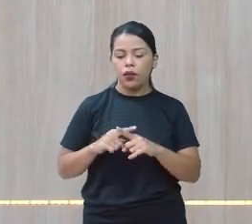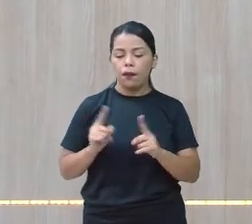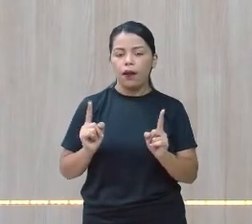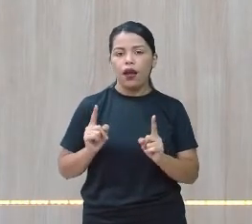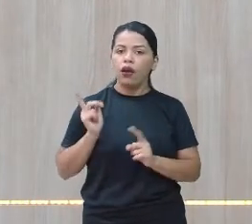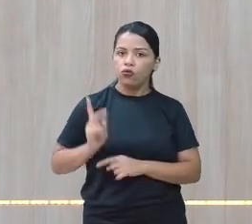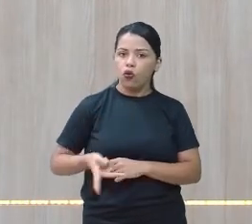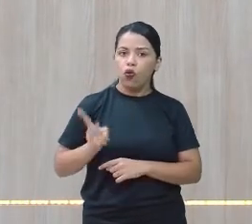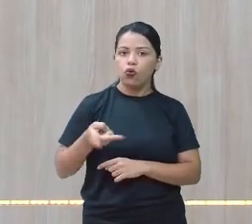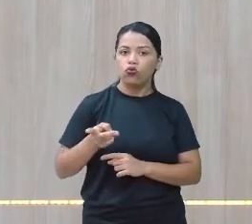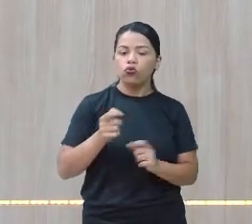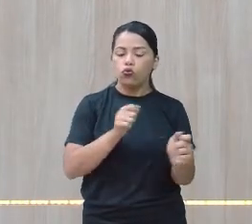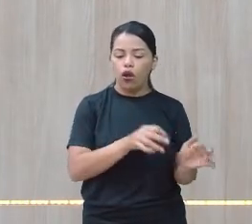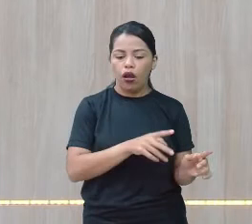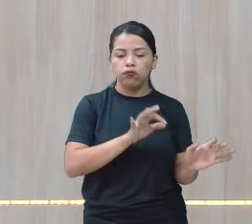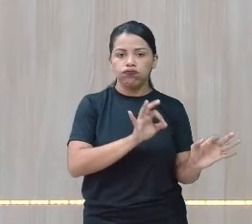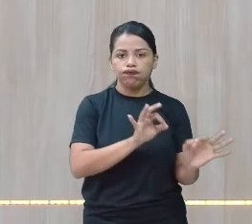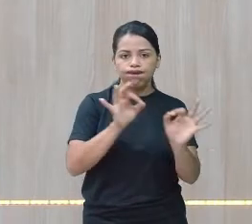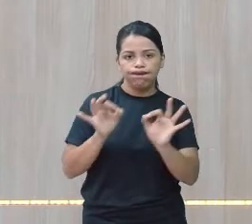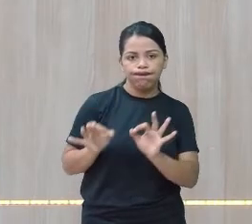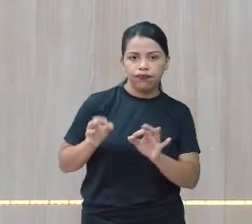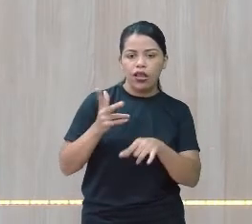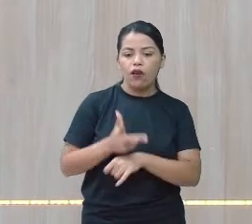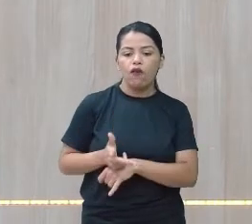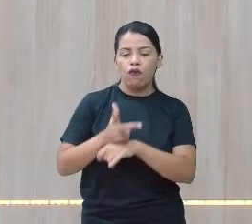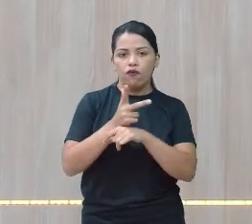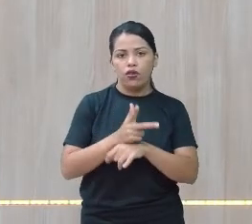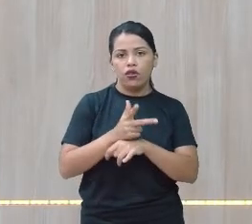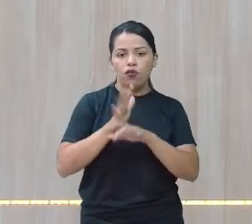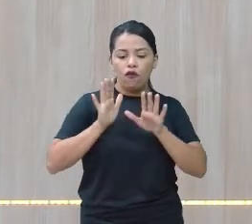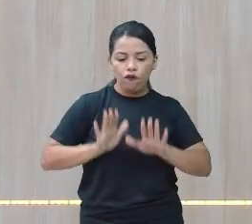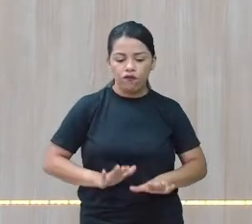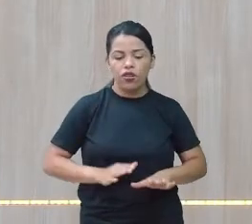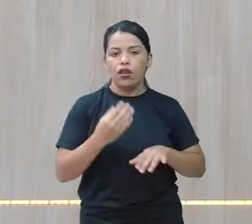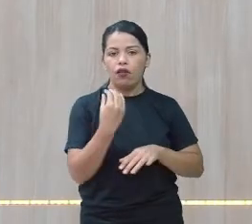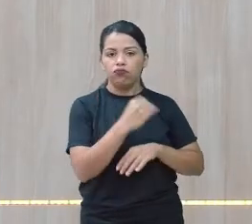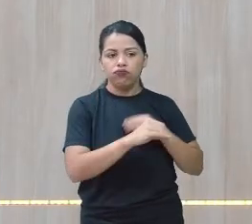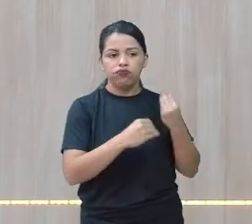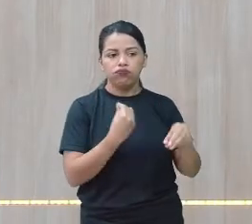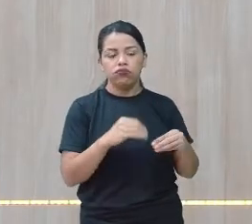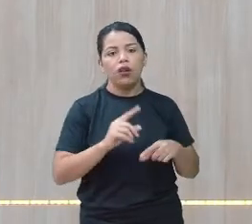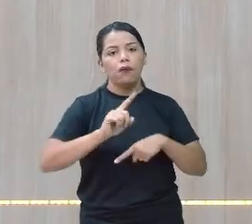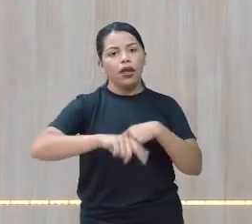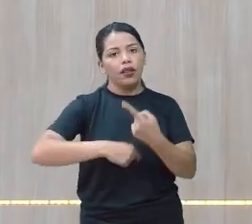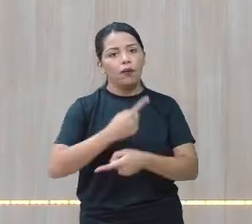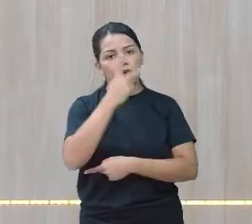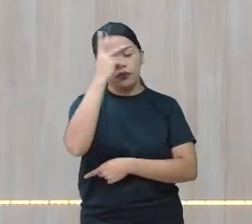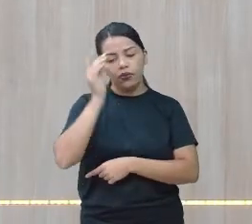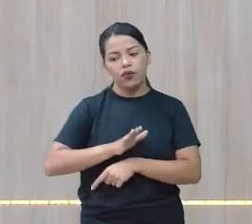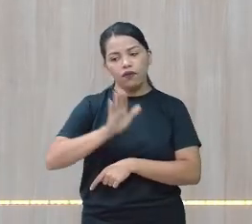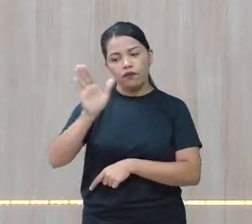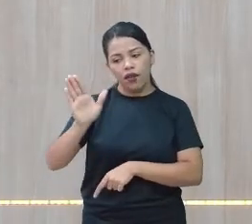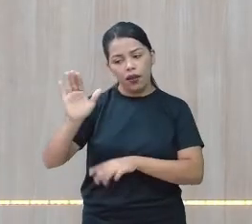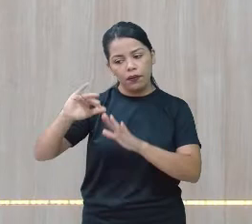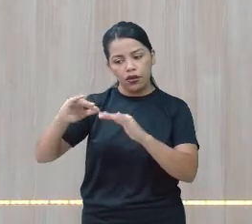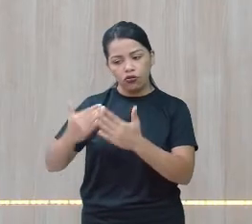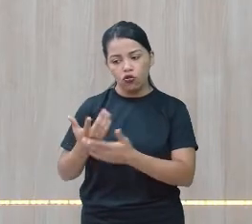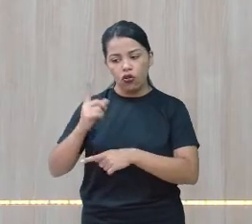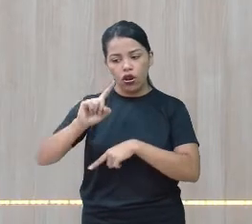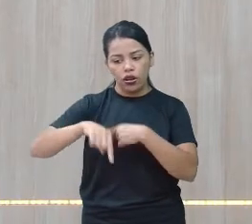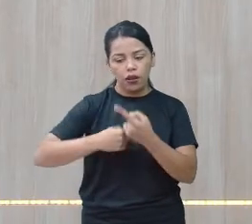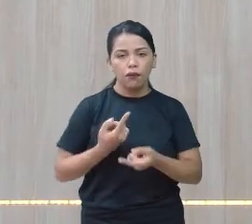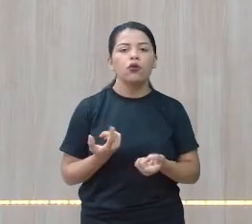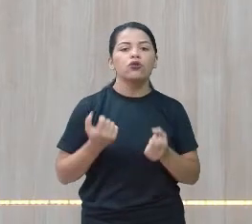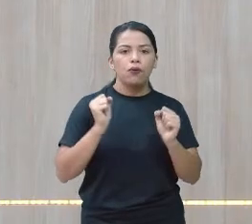aqueles que estão lá na escola hoje podem assistir. Por isso que contamos, né, com a participação aí de vocês. Não